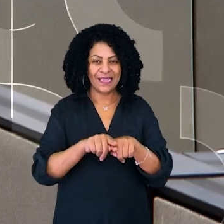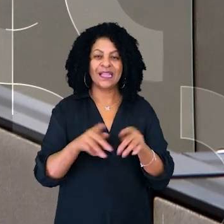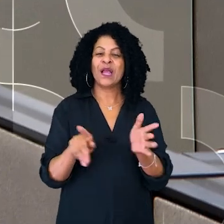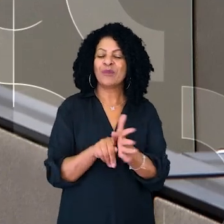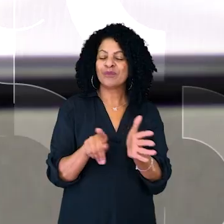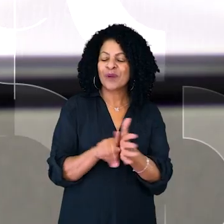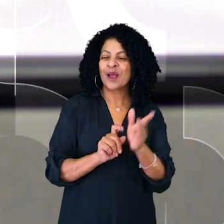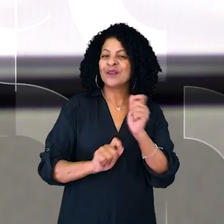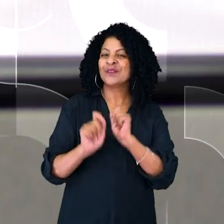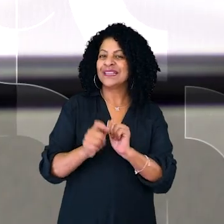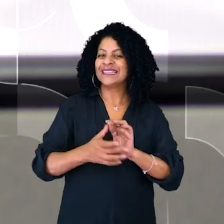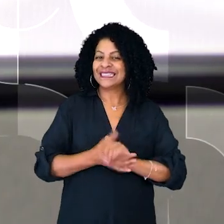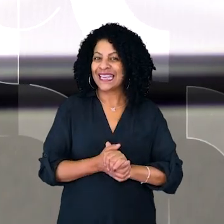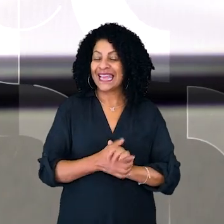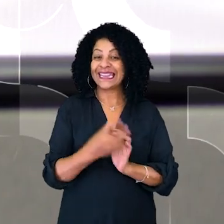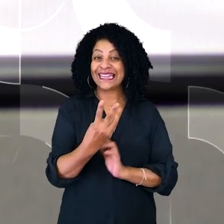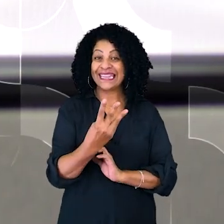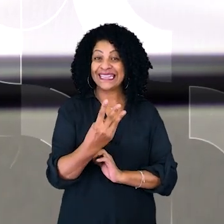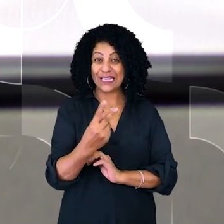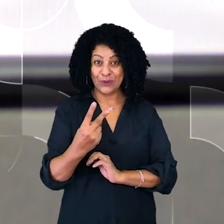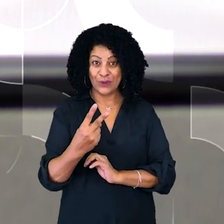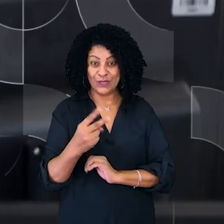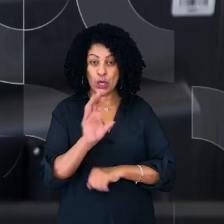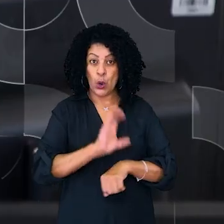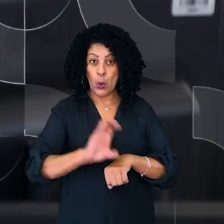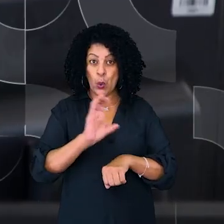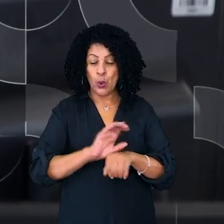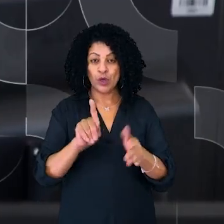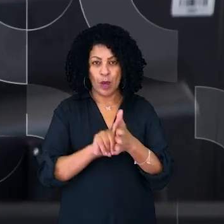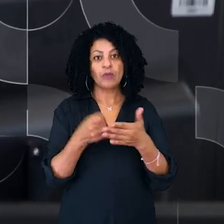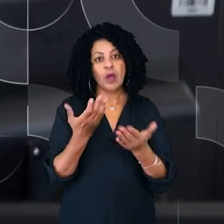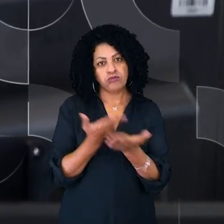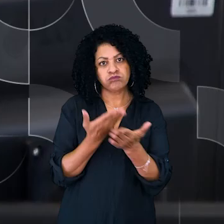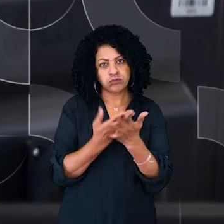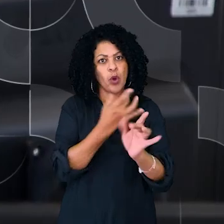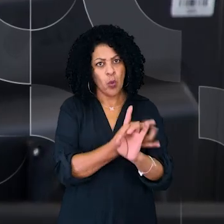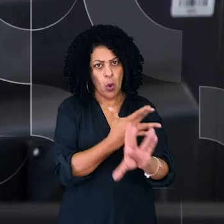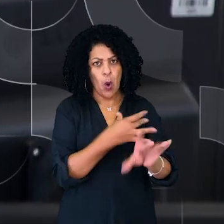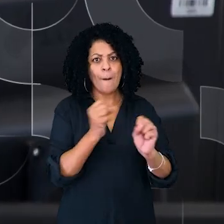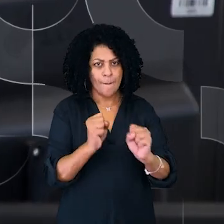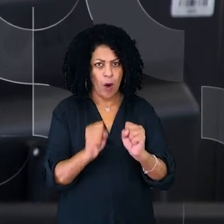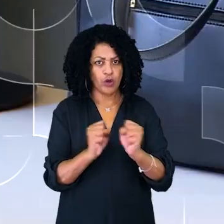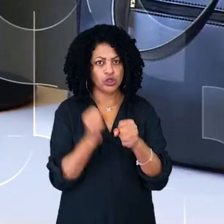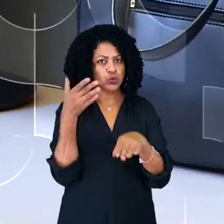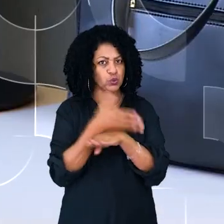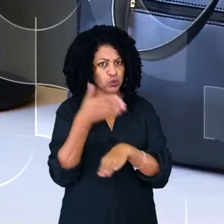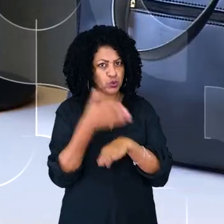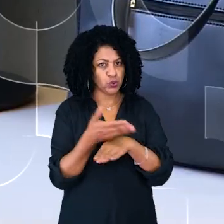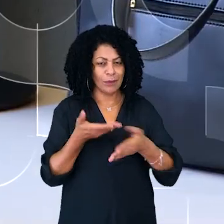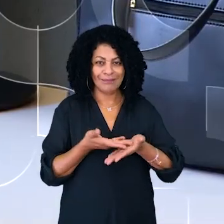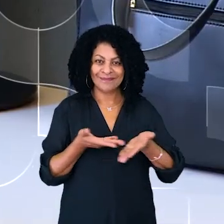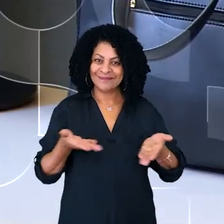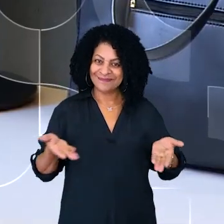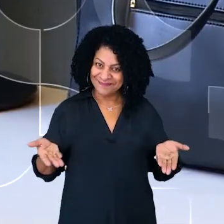Administração Pública. A ação resultou em 32 cursos. Para conferir as aulas virtuais disponíveis, é só